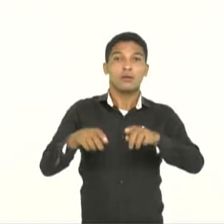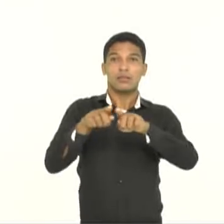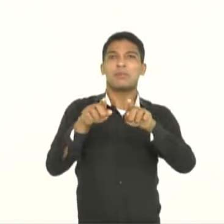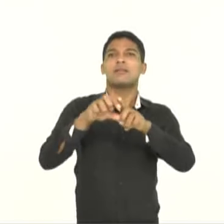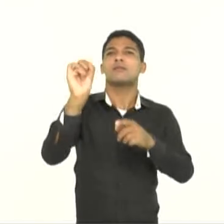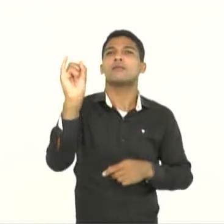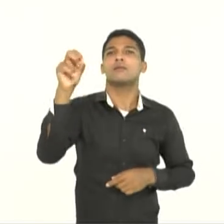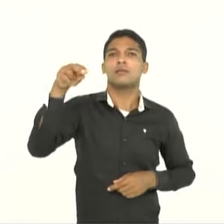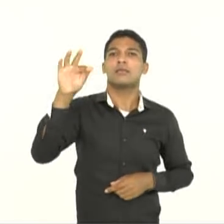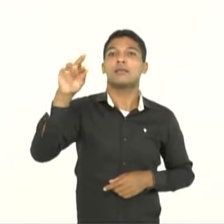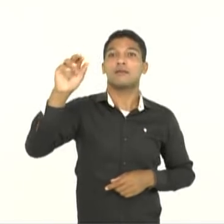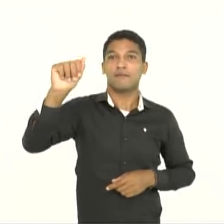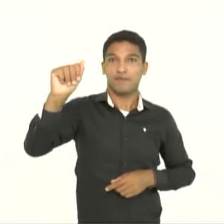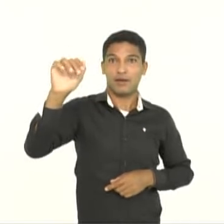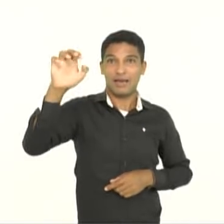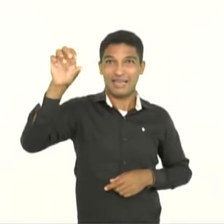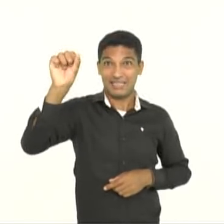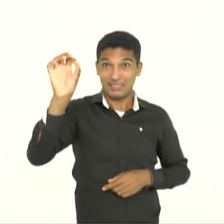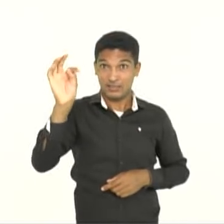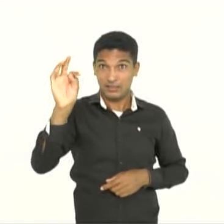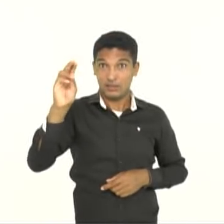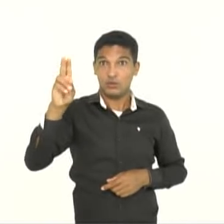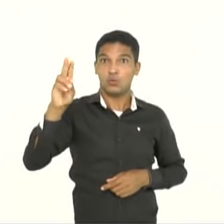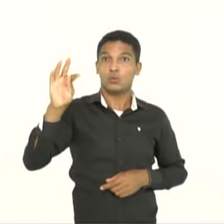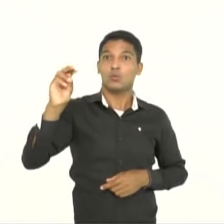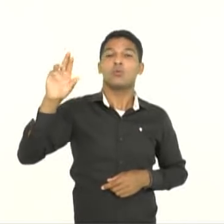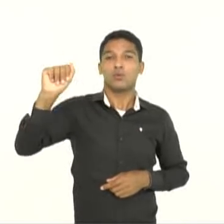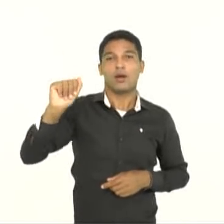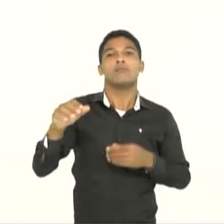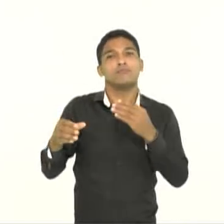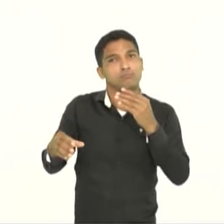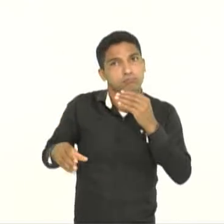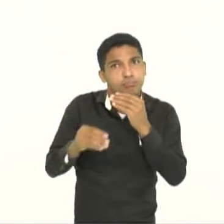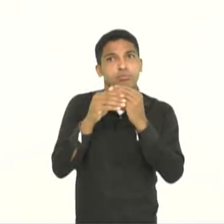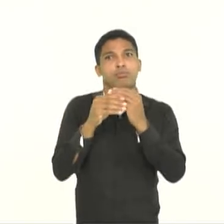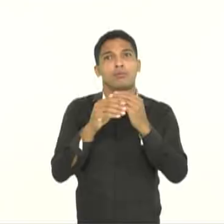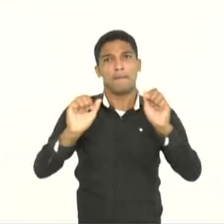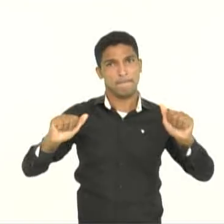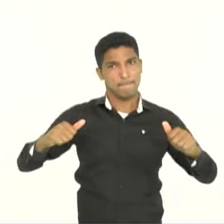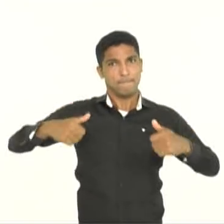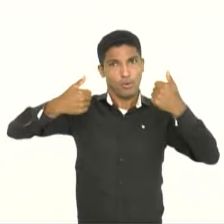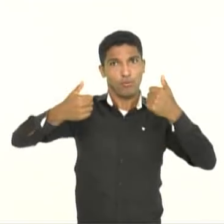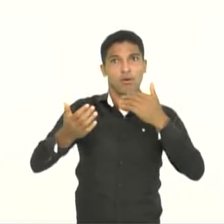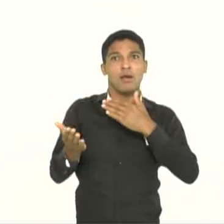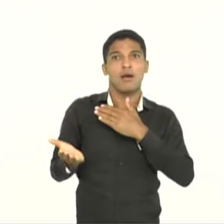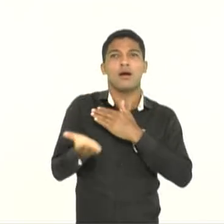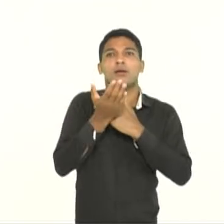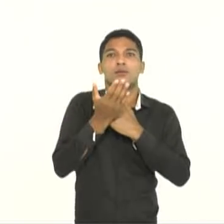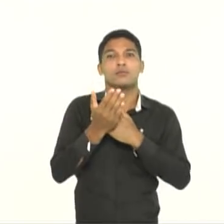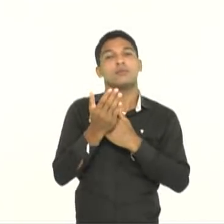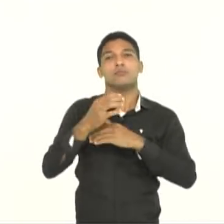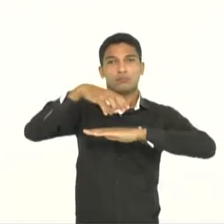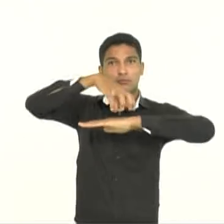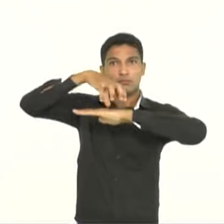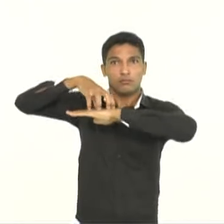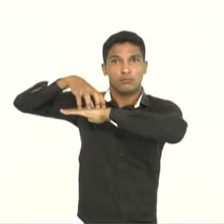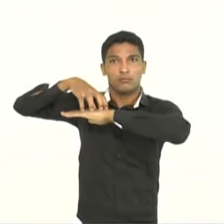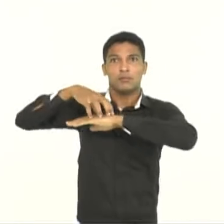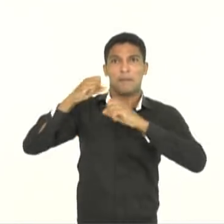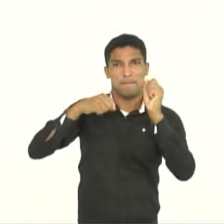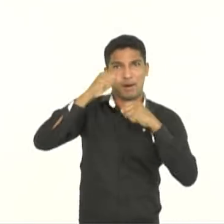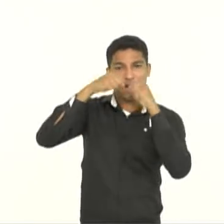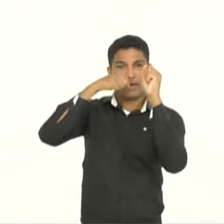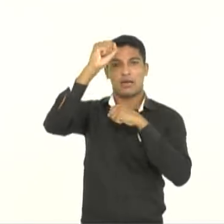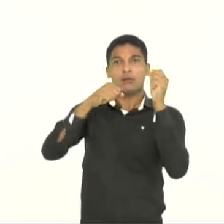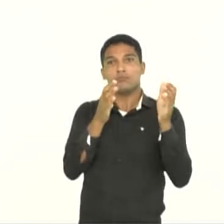extremamente favorável para o desenvolvimento da indústria, que a gente já falou também a respeito, condição que amplia, né? E aí nós vamos